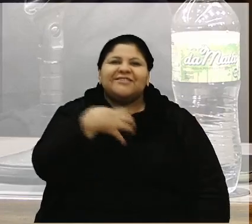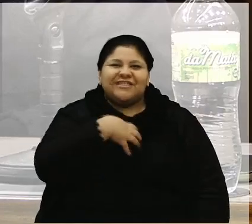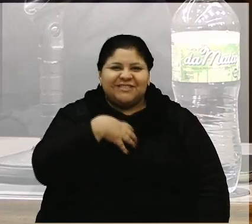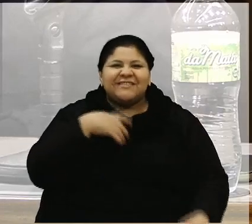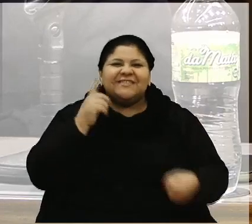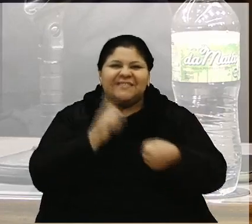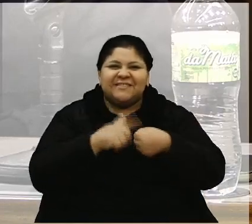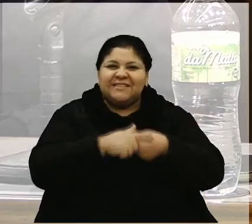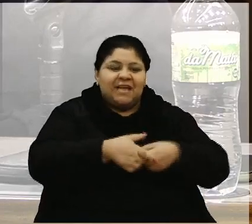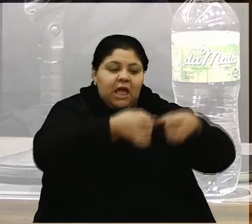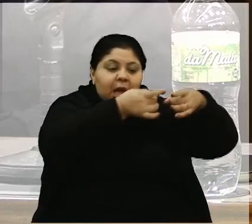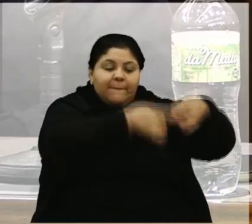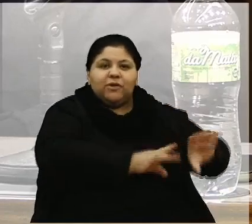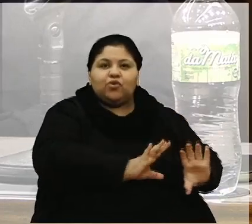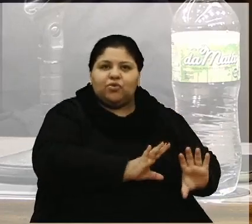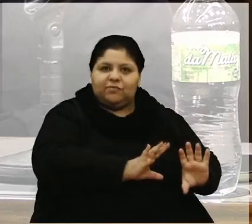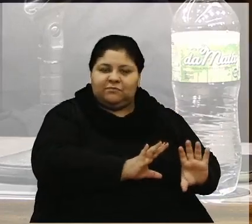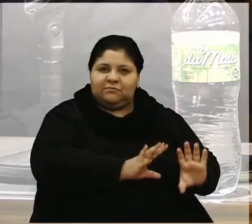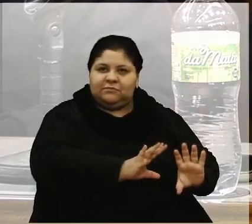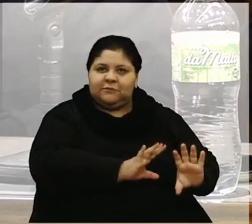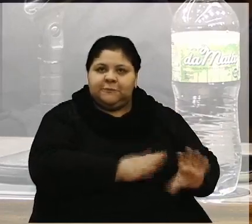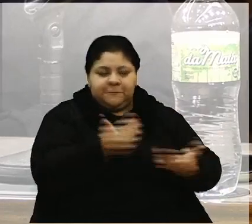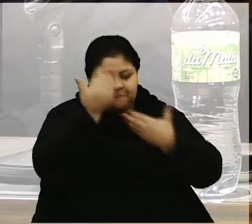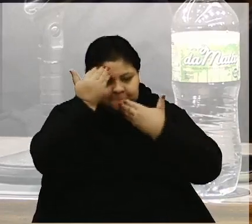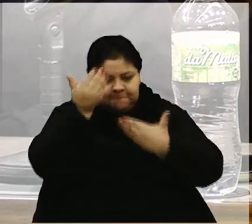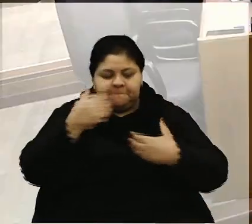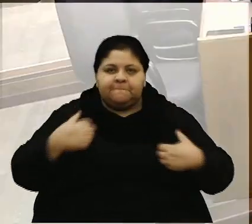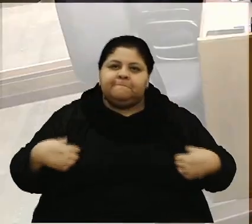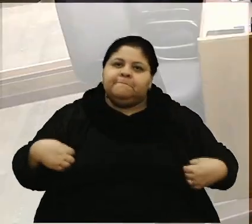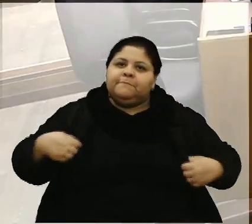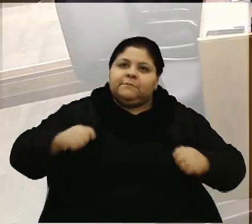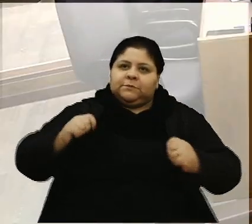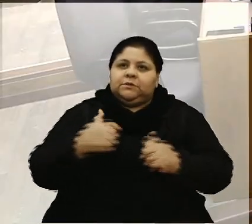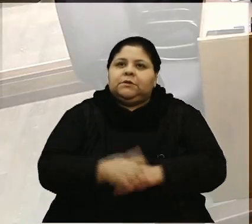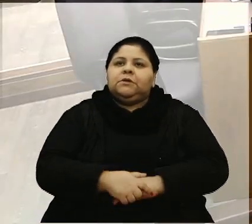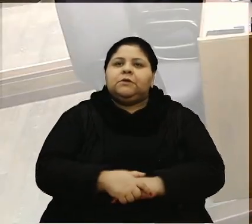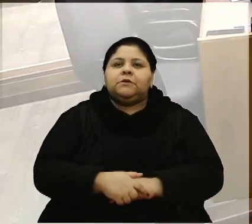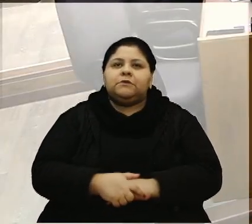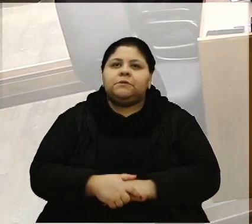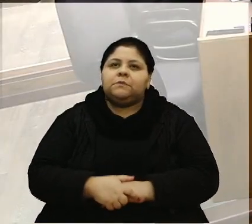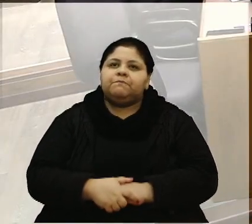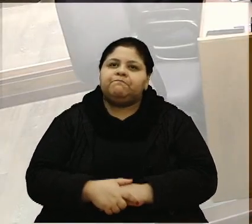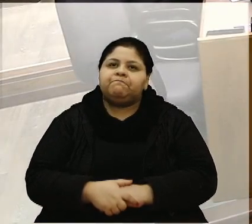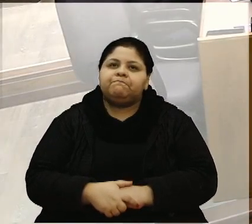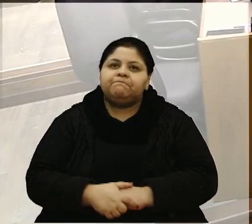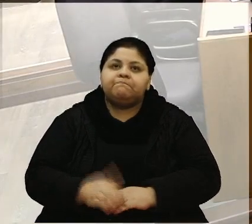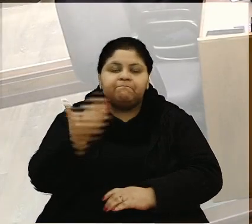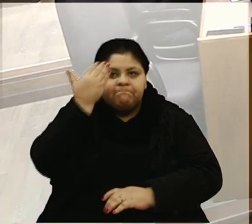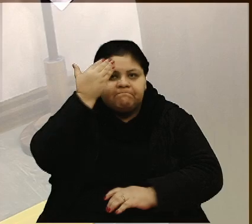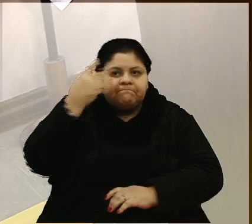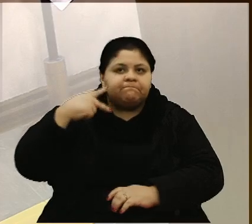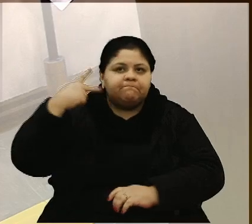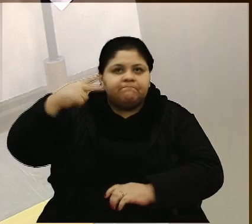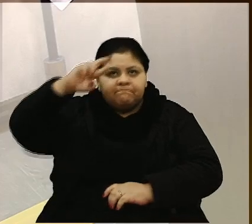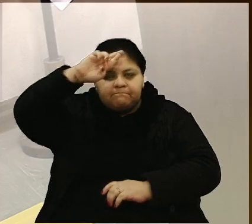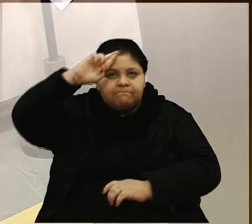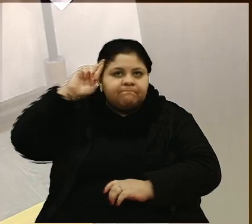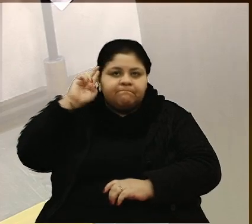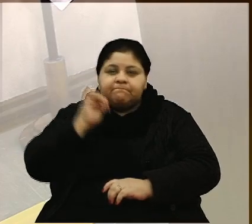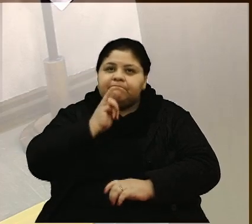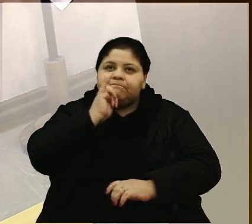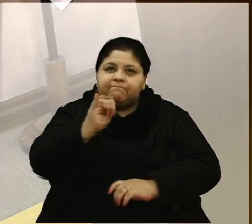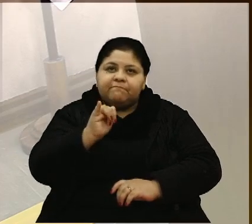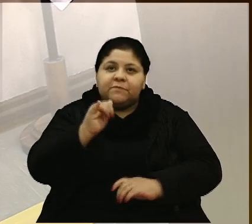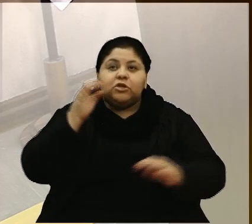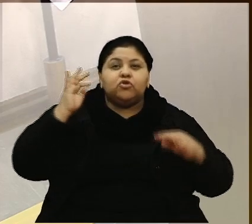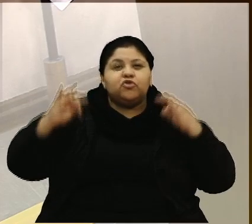situação de abandono. Abandono. Muito obrigado. Obrigado, vereador Rafael. E quando o senhor fala da questão dos